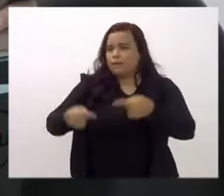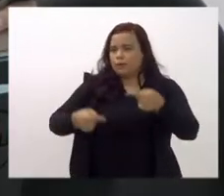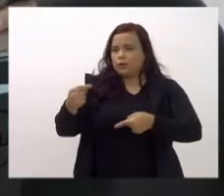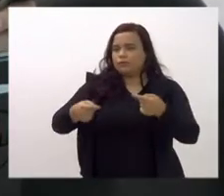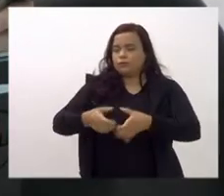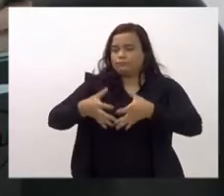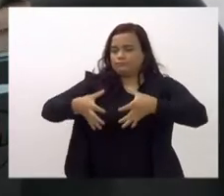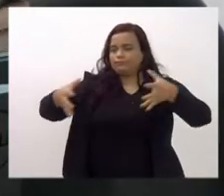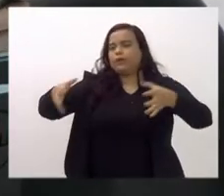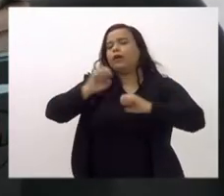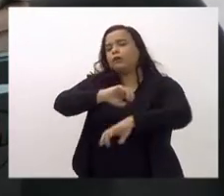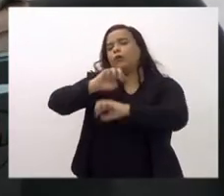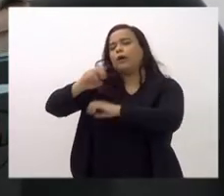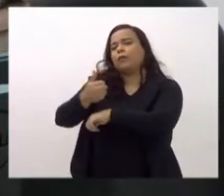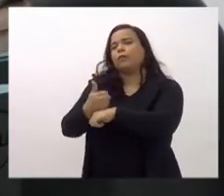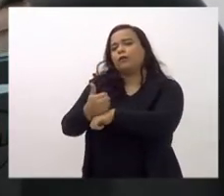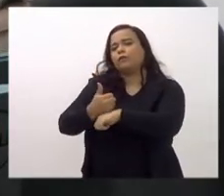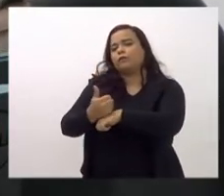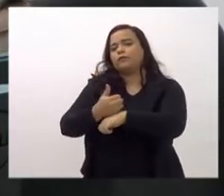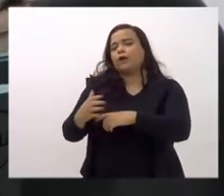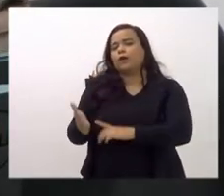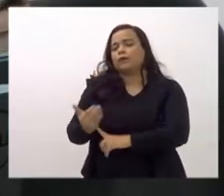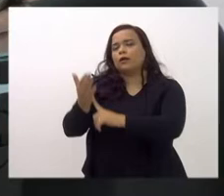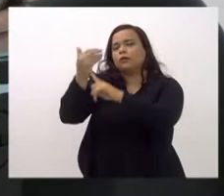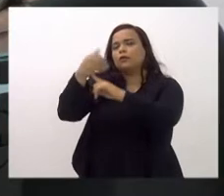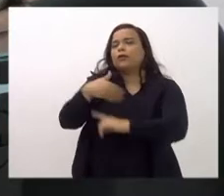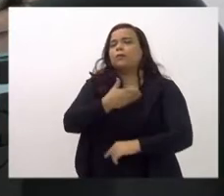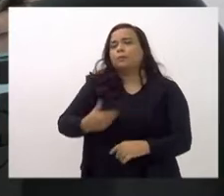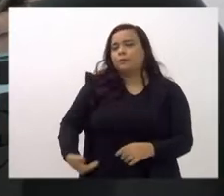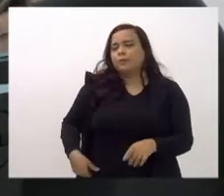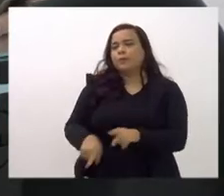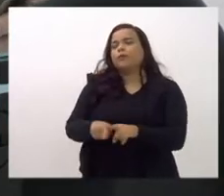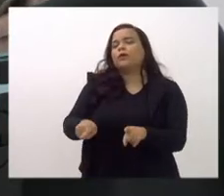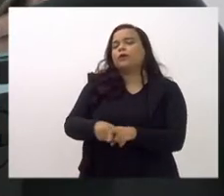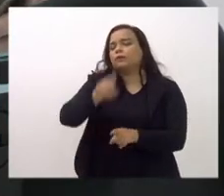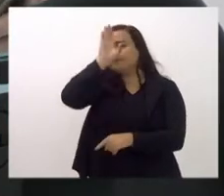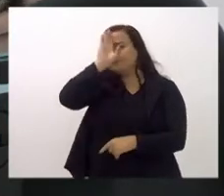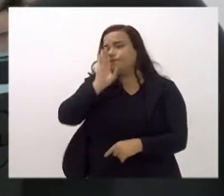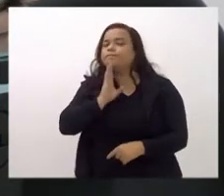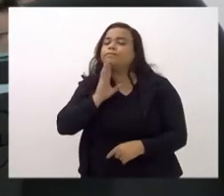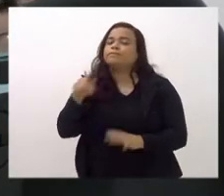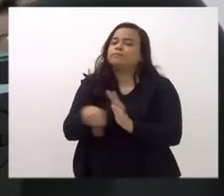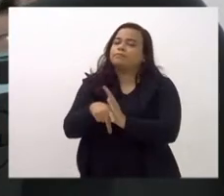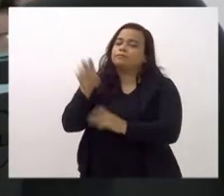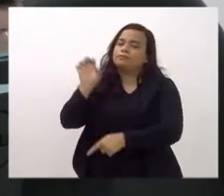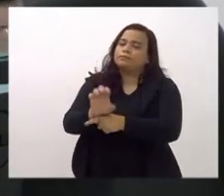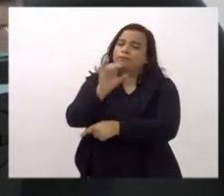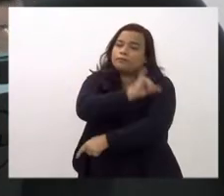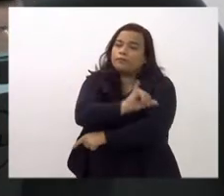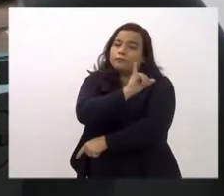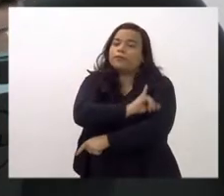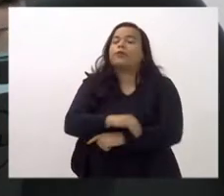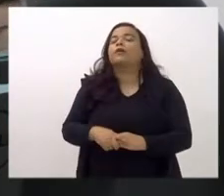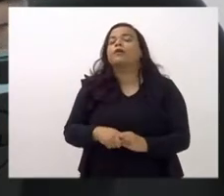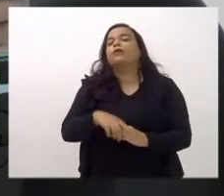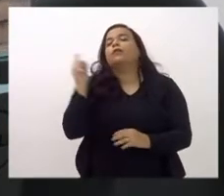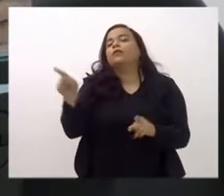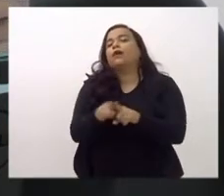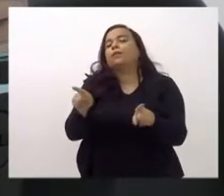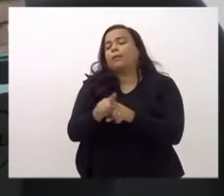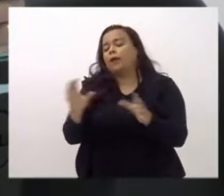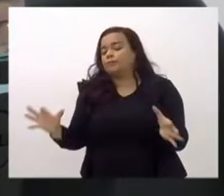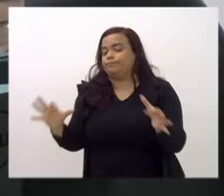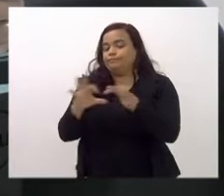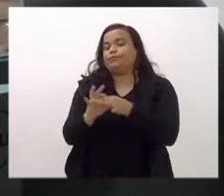expansão da educação profissional e tecnológica pública e gratuita do Estado do Rio de Janeiro, incluindo o direito